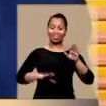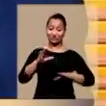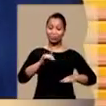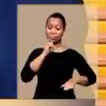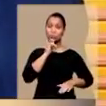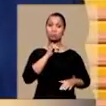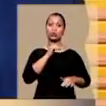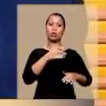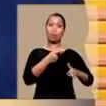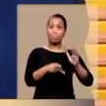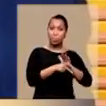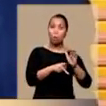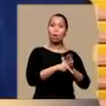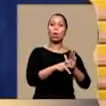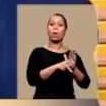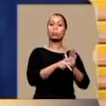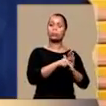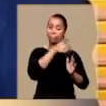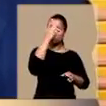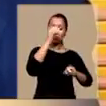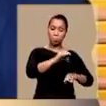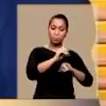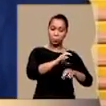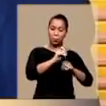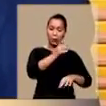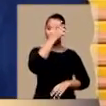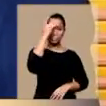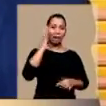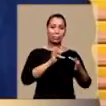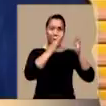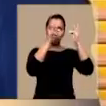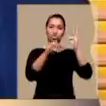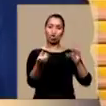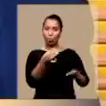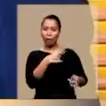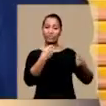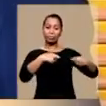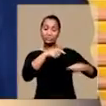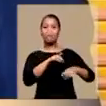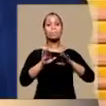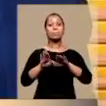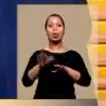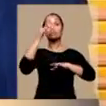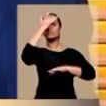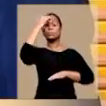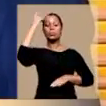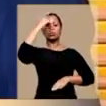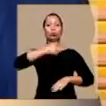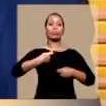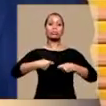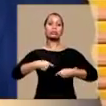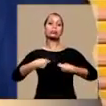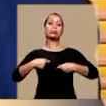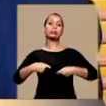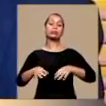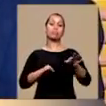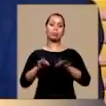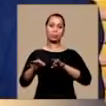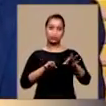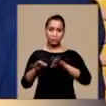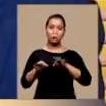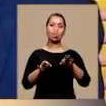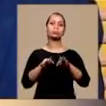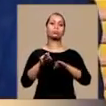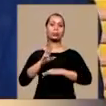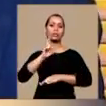Às vezes, a parte técnica, a própria empresa já dá o treinamento para aquela tecnologia nova que ela precisa, mas a pessoa já tem que ir preparada para ser